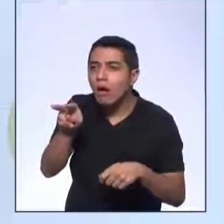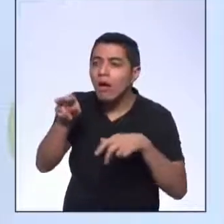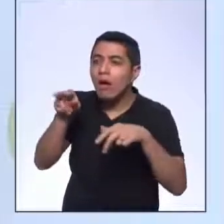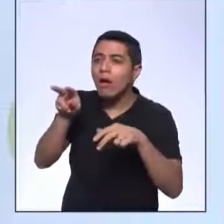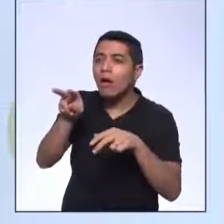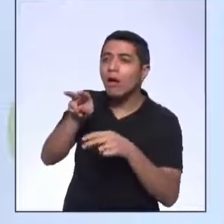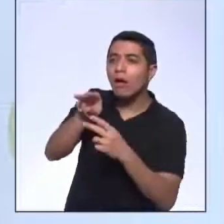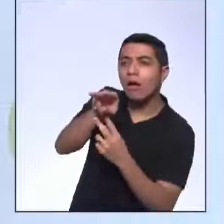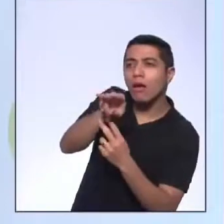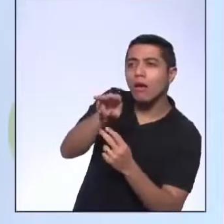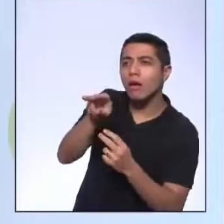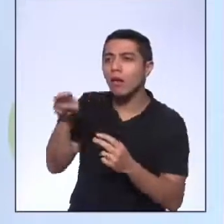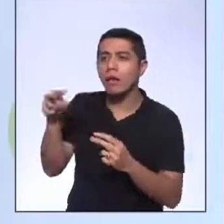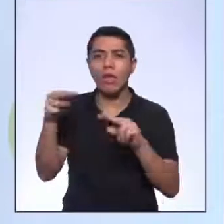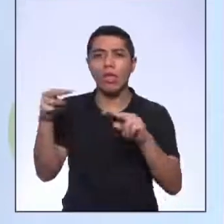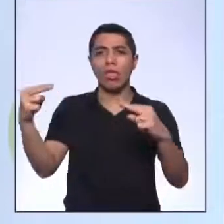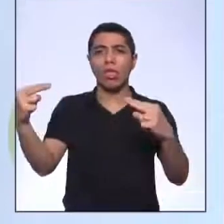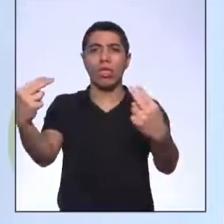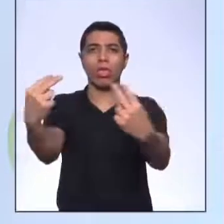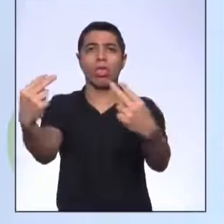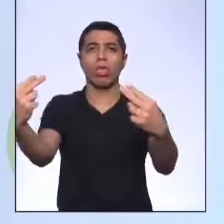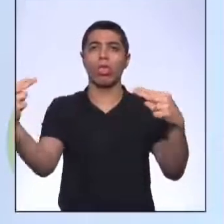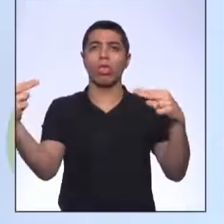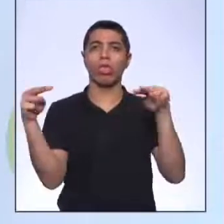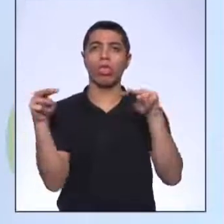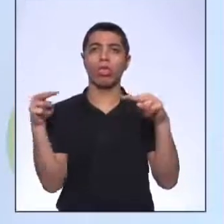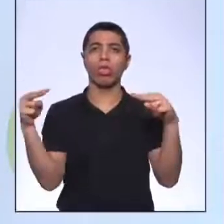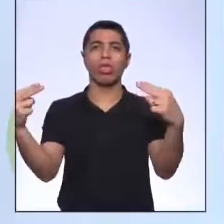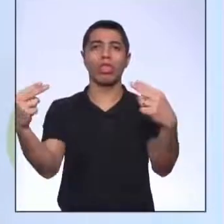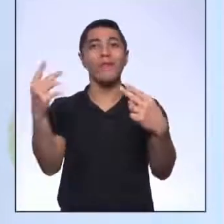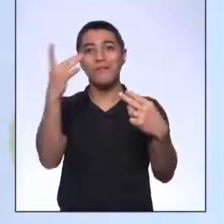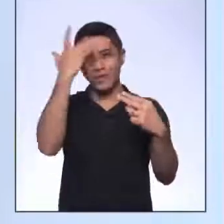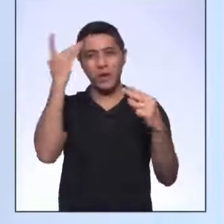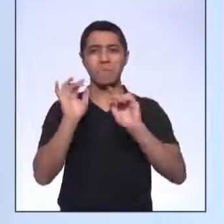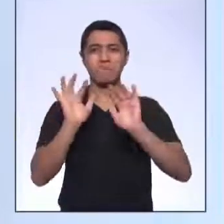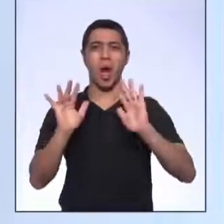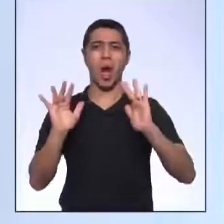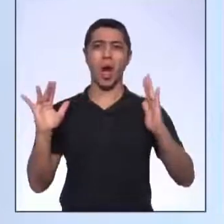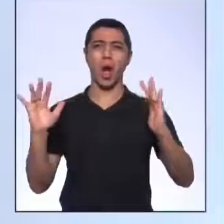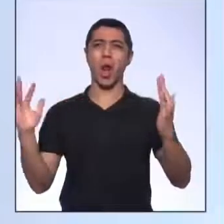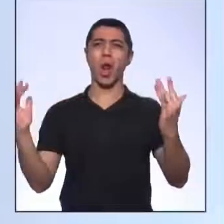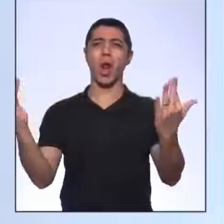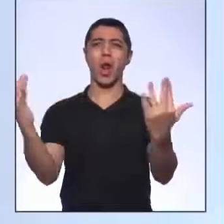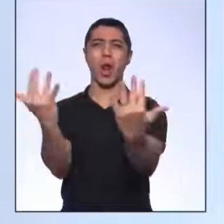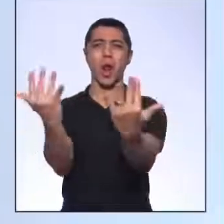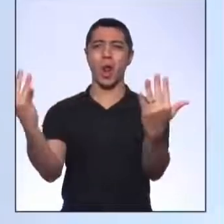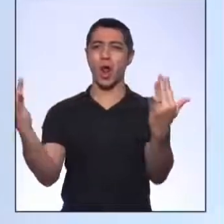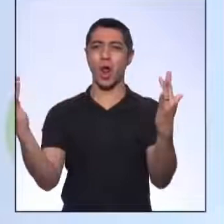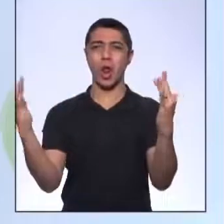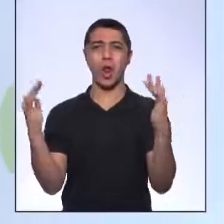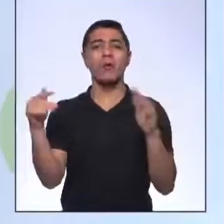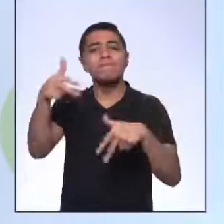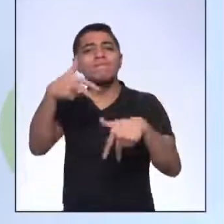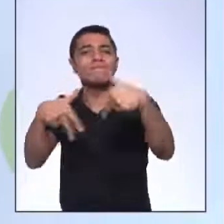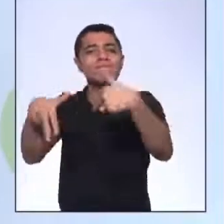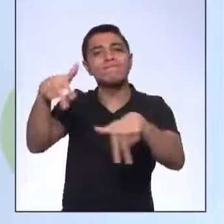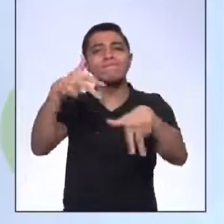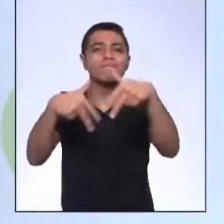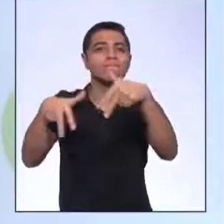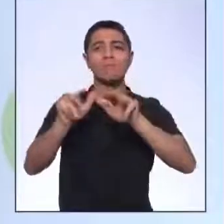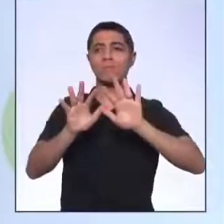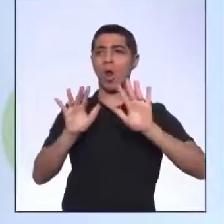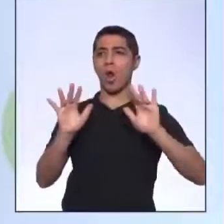observando a cena né com seu espectador Então você criou uma possibilidade muito maior você tirou então né